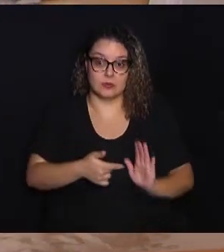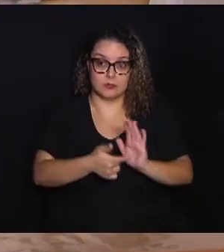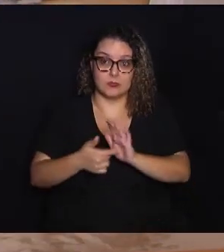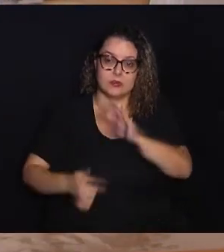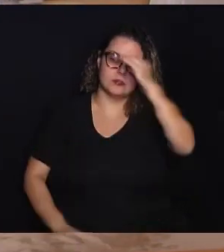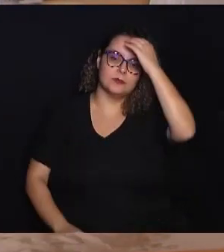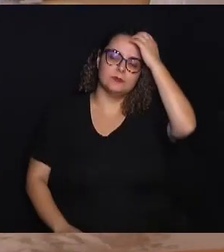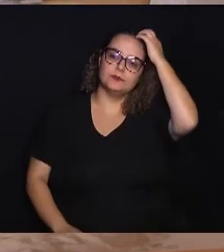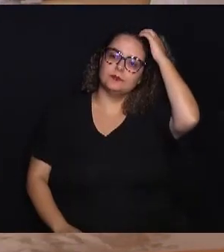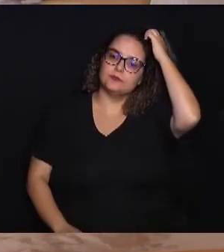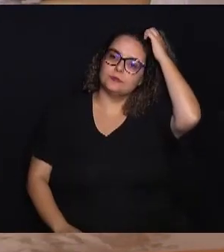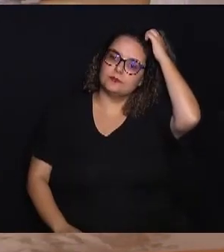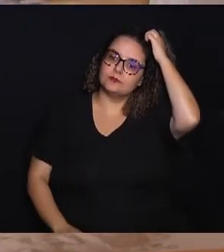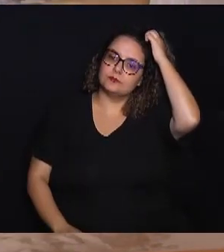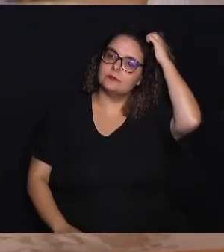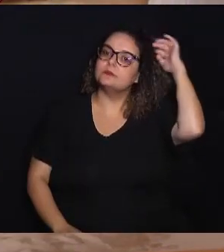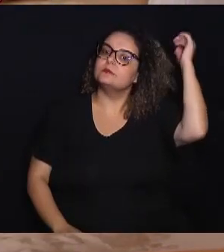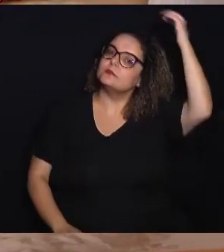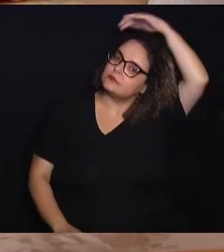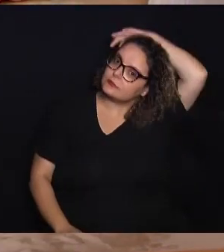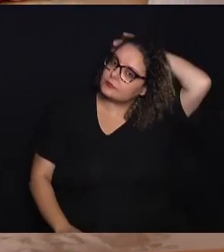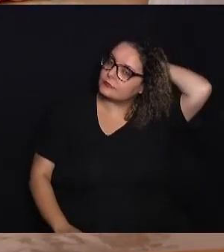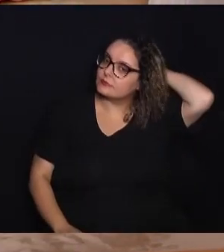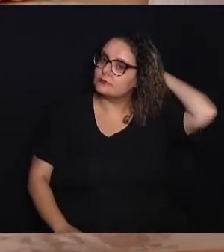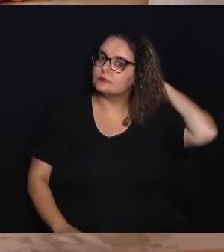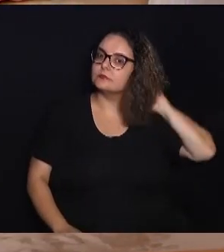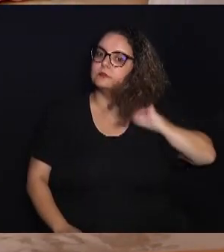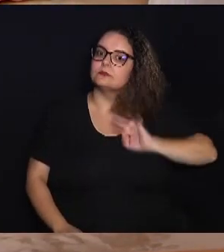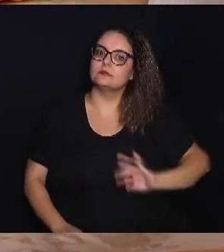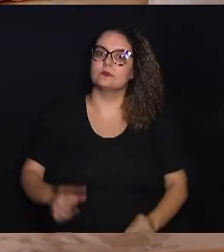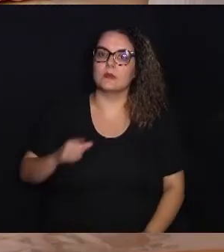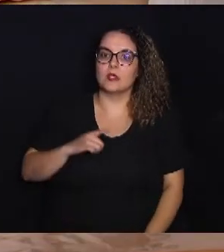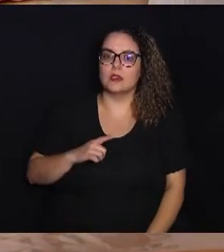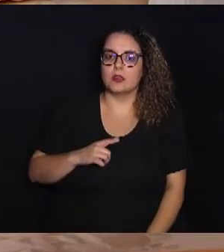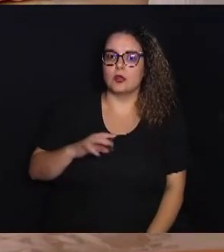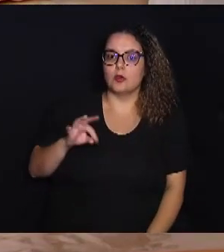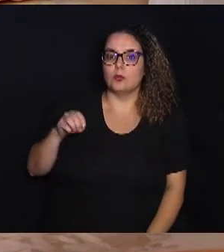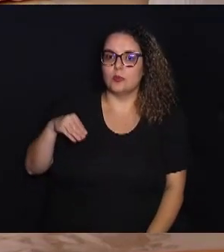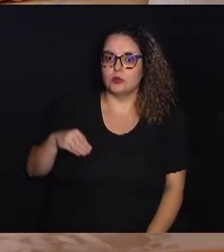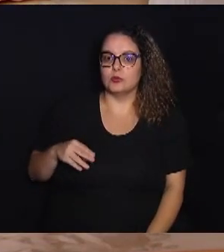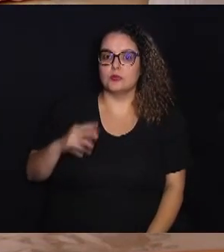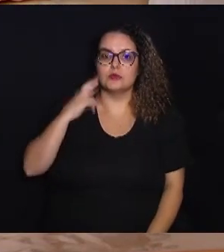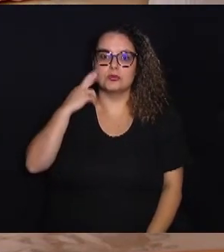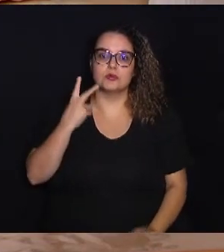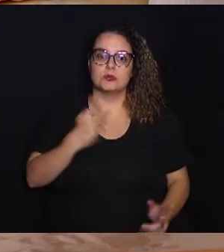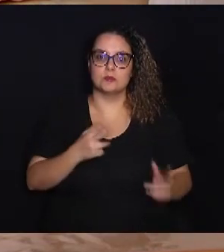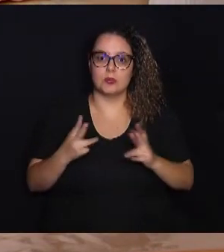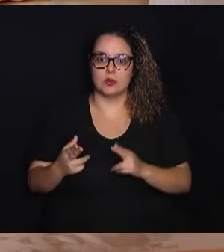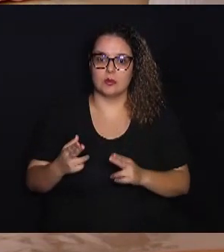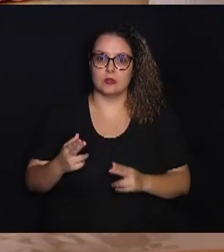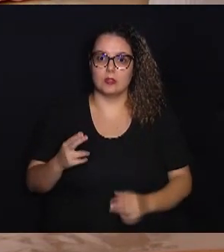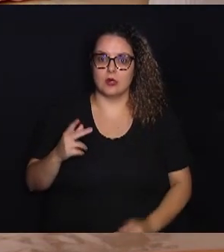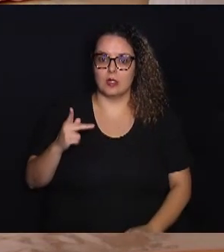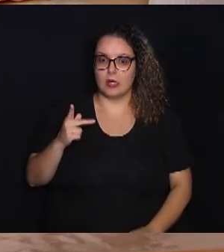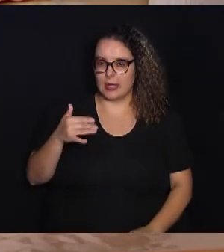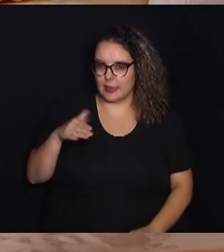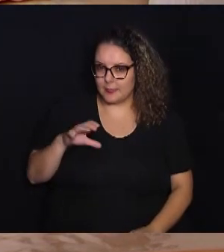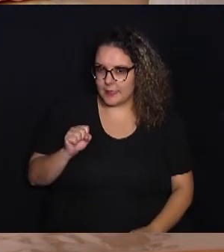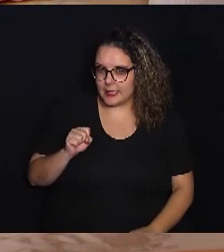misturando para chegar num outro tom, vou reservar ela, num outro momento eu posso ainda trabalhar com ela. Então, não